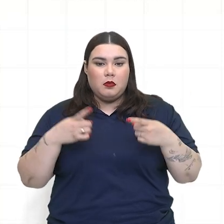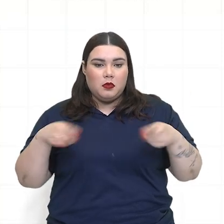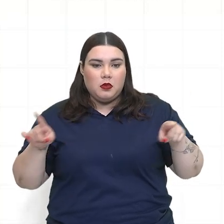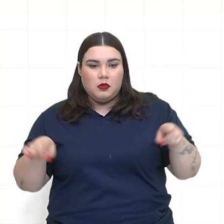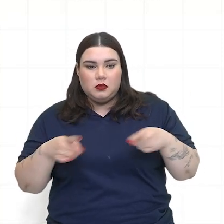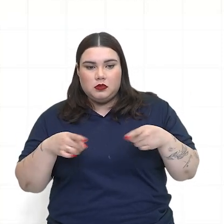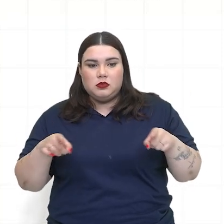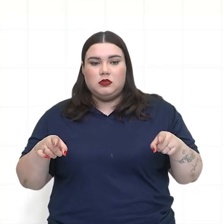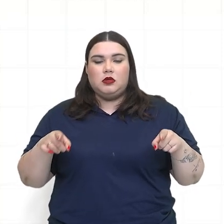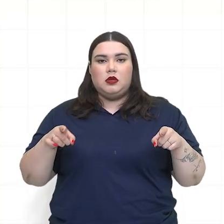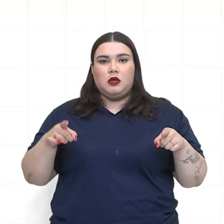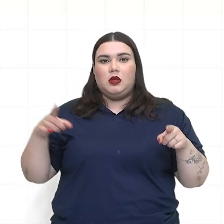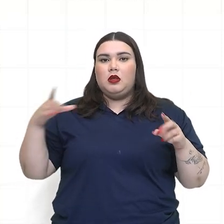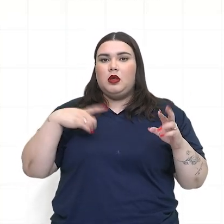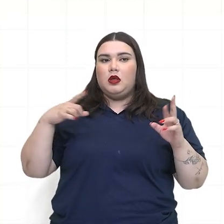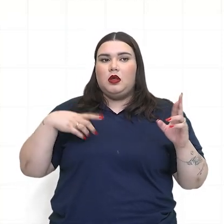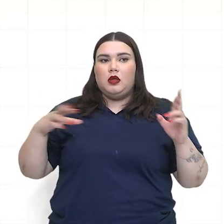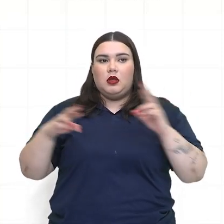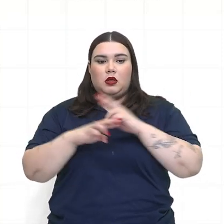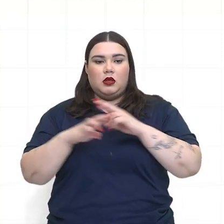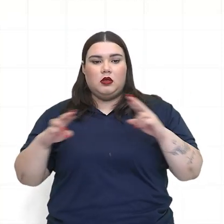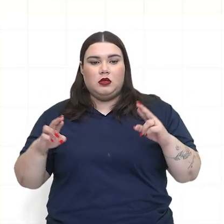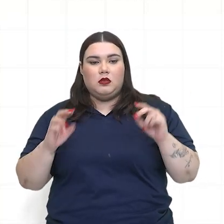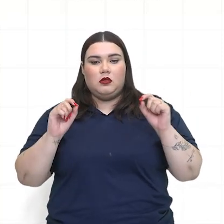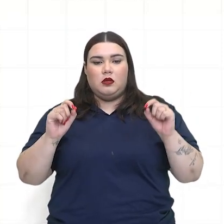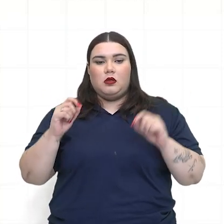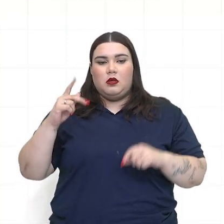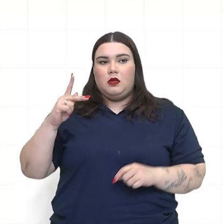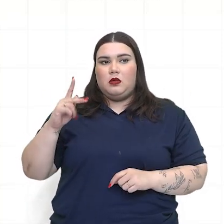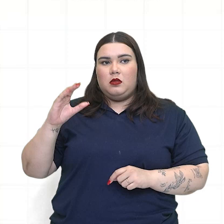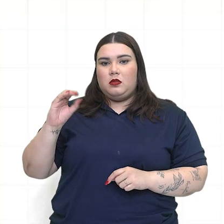que são elas guardam os pontos.